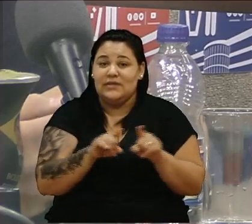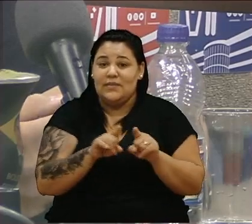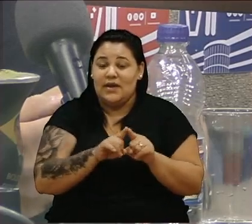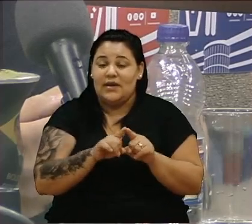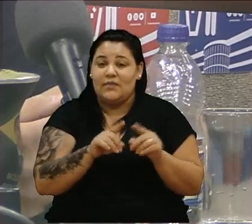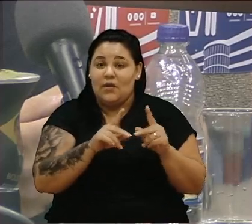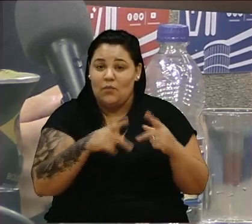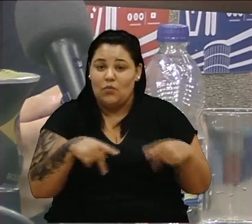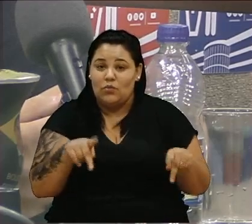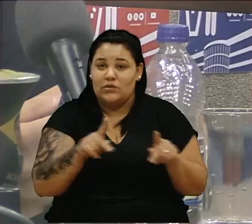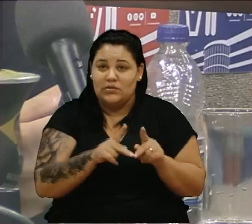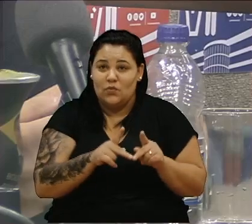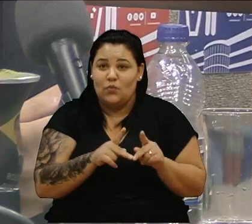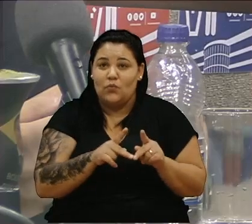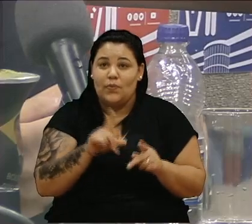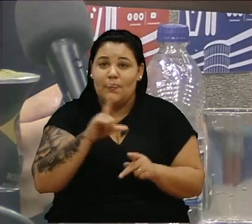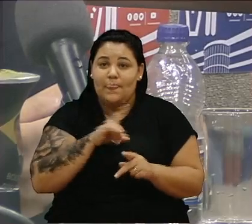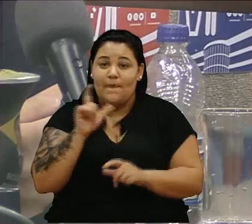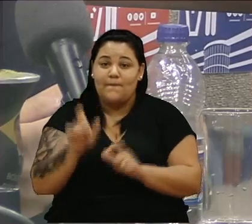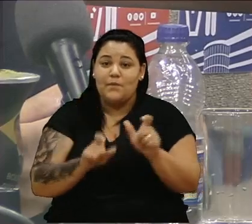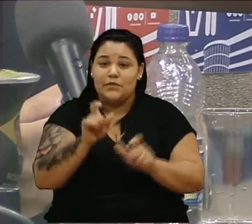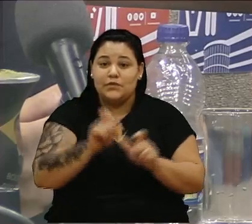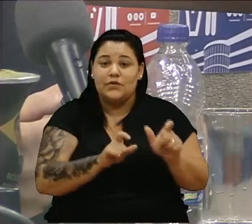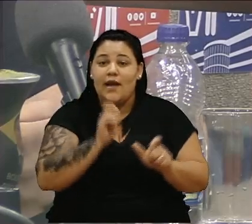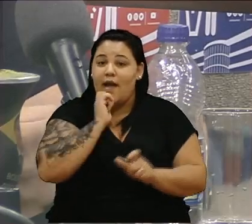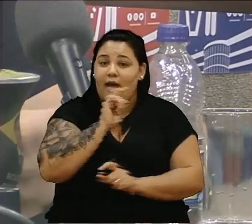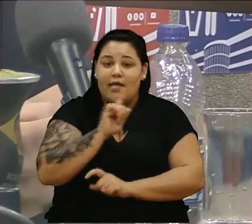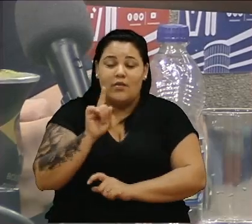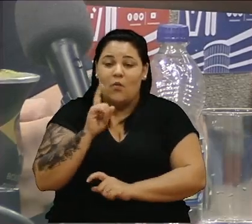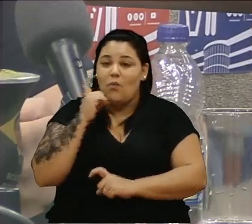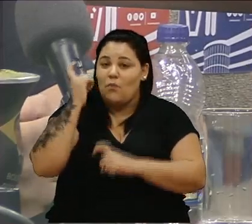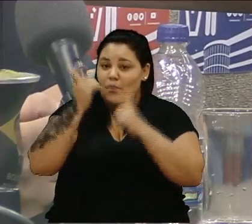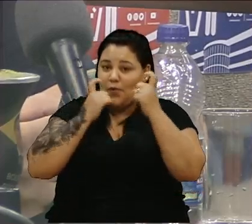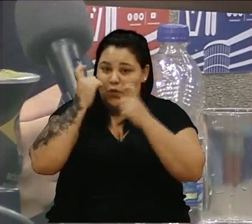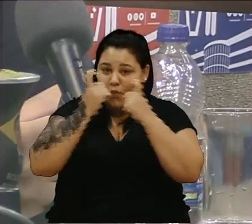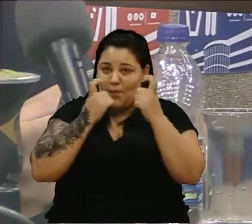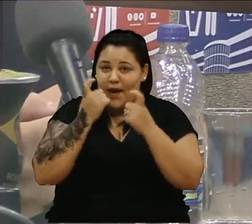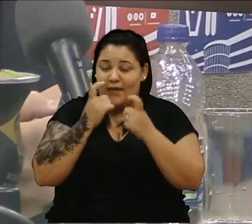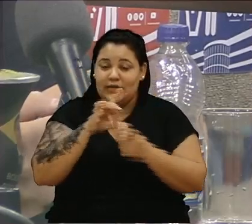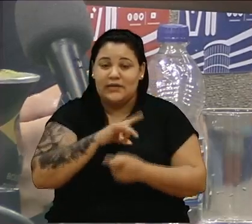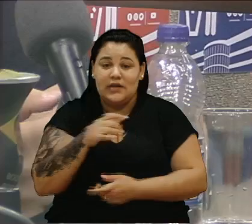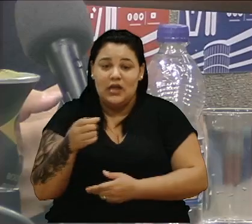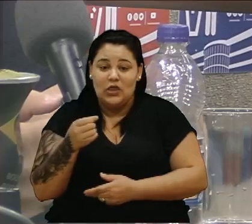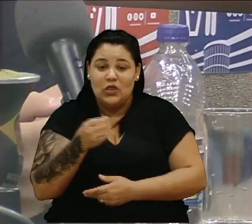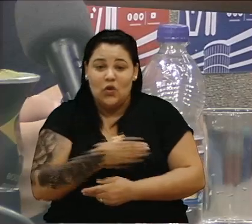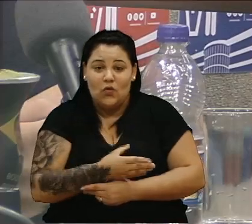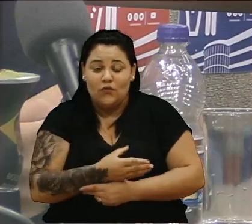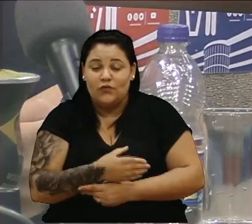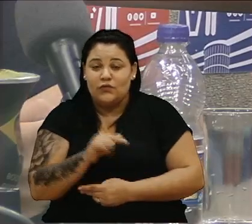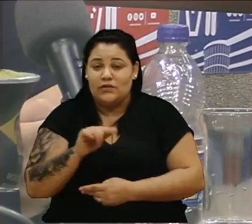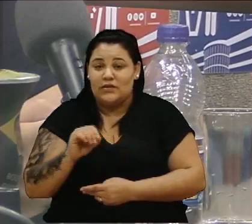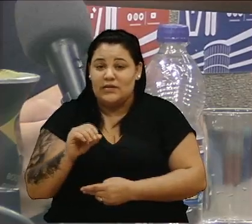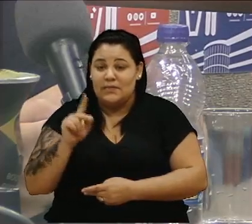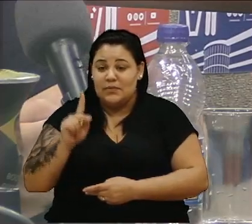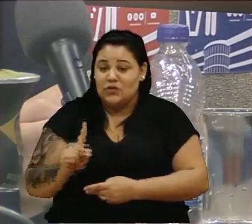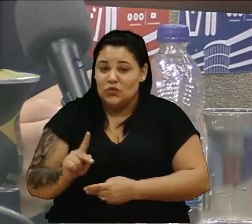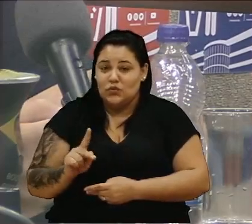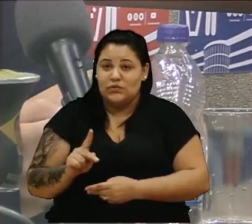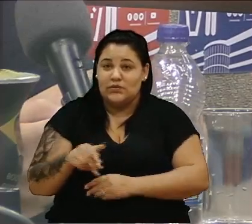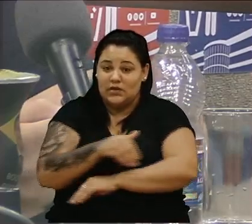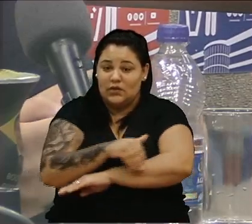população, tem gente que não está preocupada em ter novos 70 agentes na rua. Hoje nós